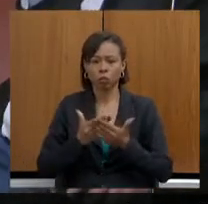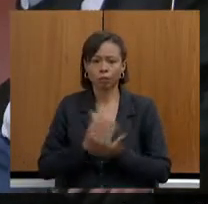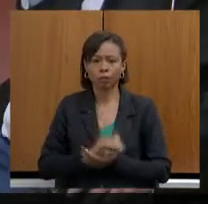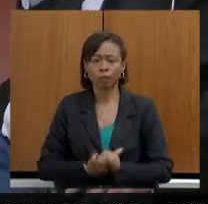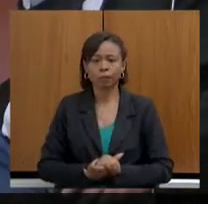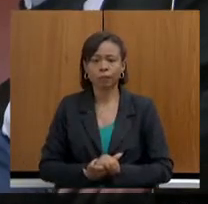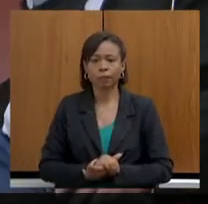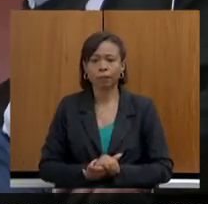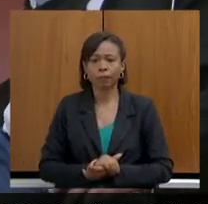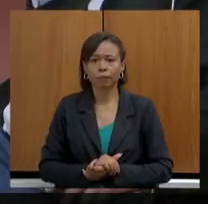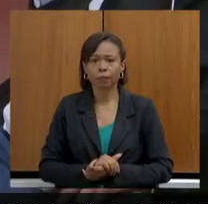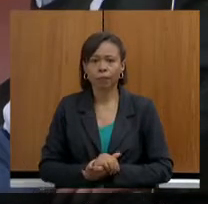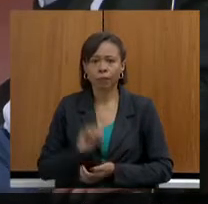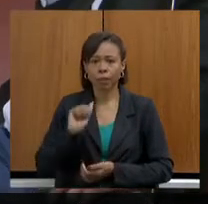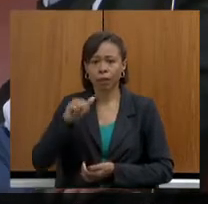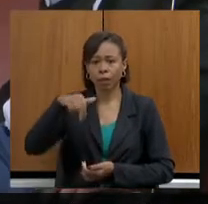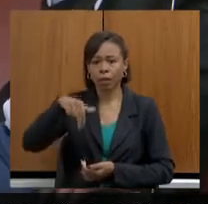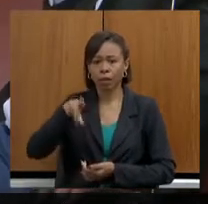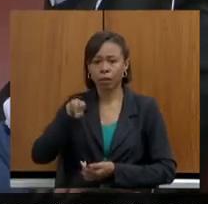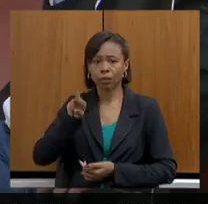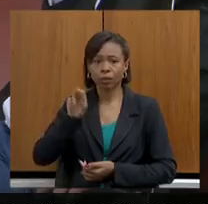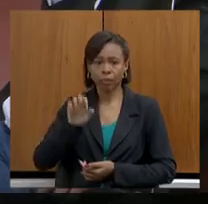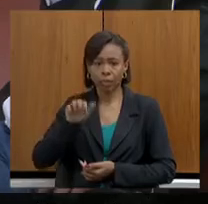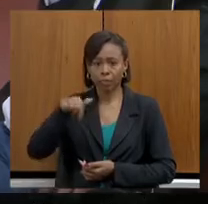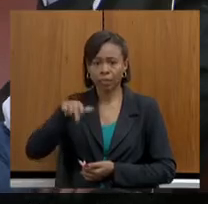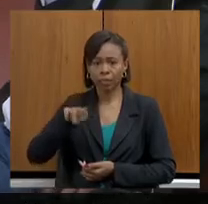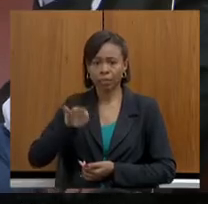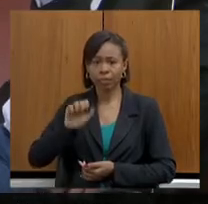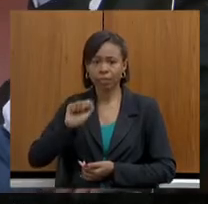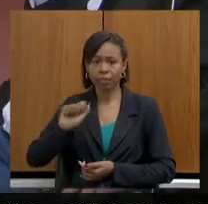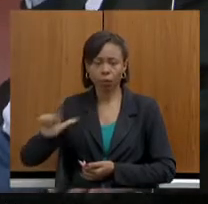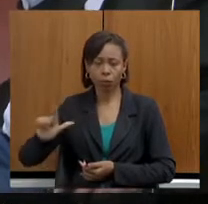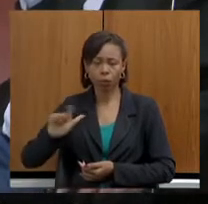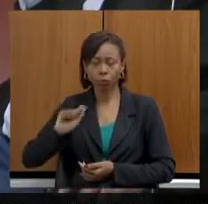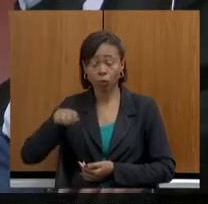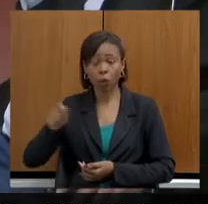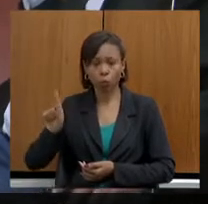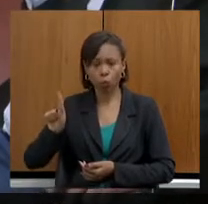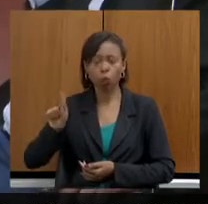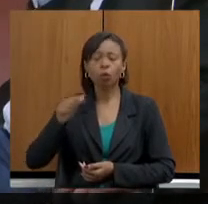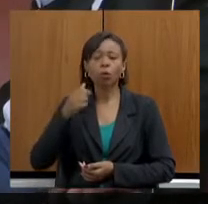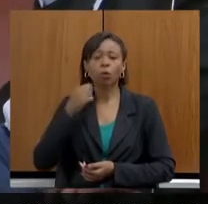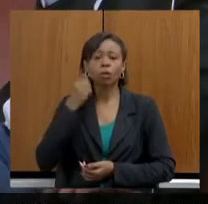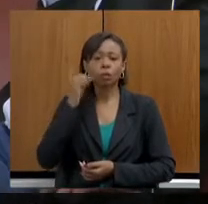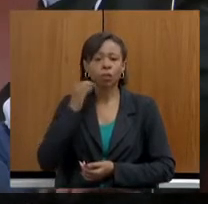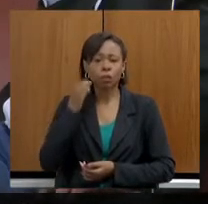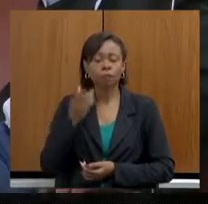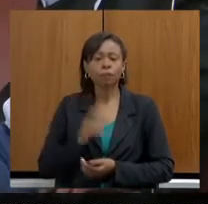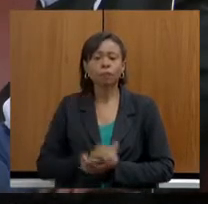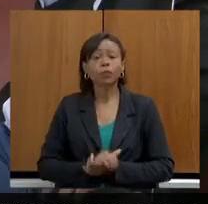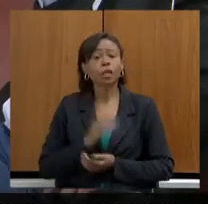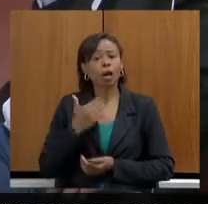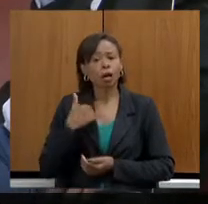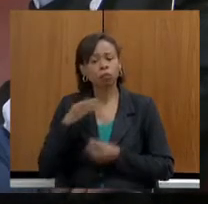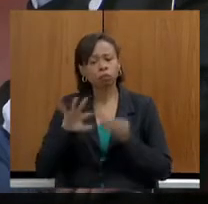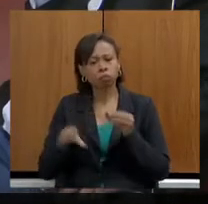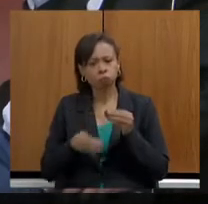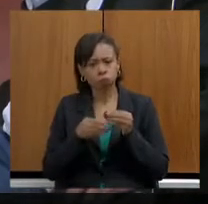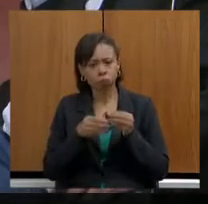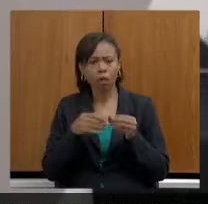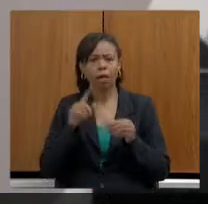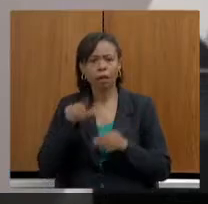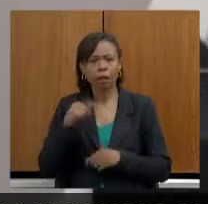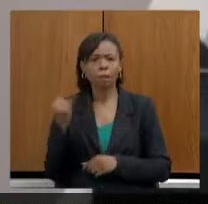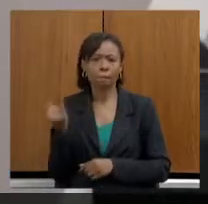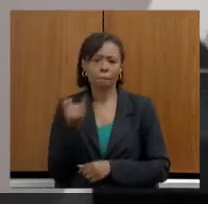secretária com a palavra Deputado André Quintão para suas considerações bem Primeiro só reiterar então importância